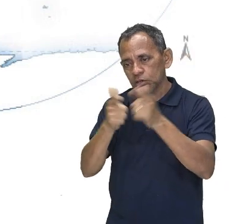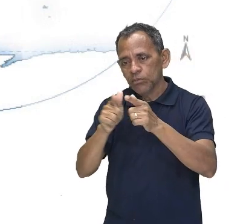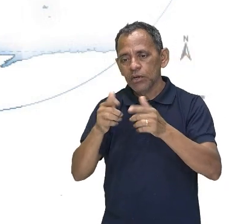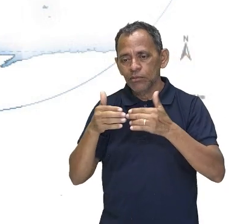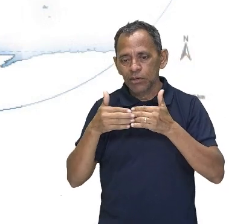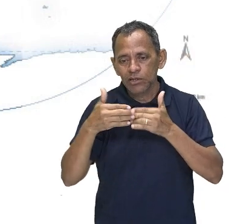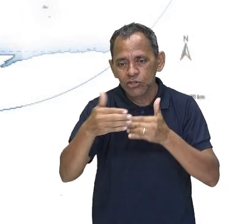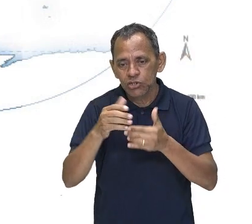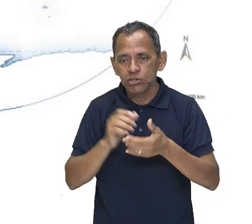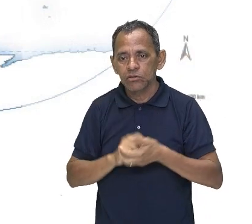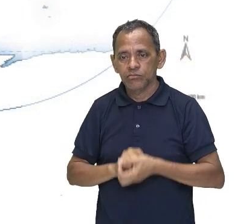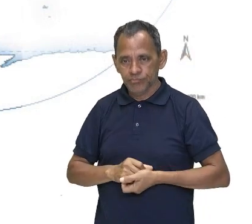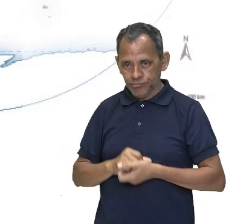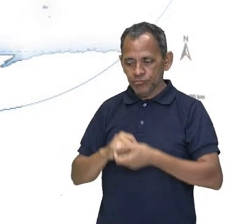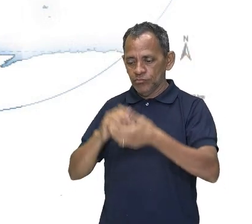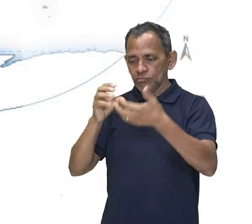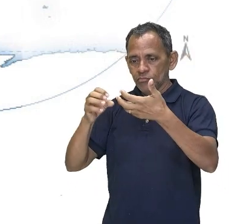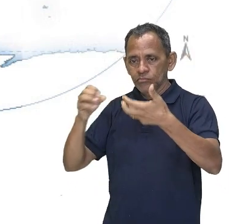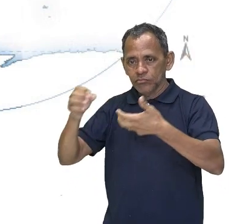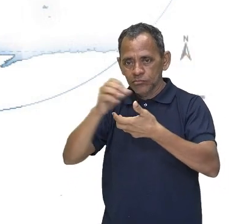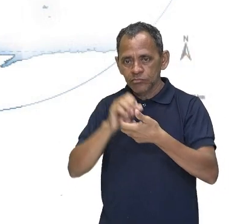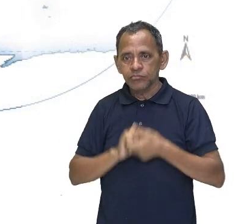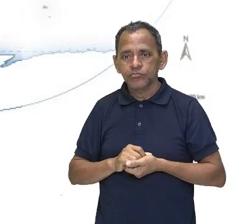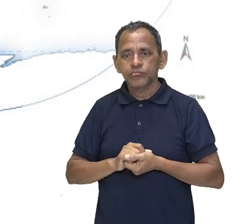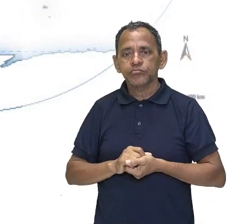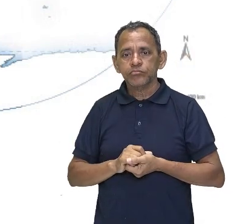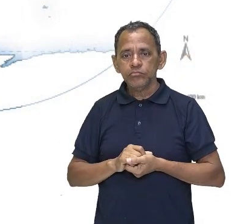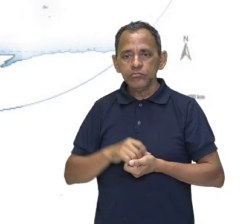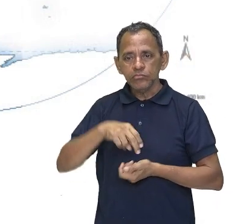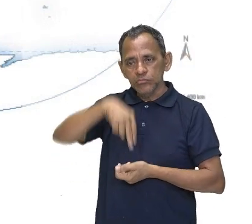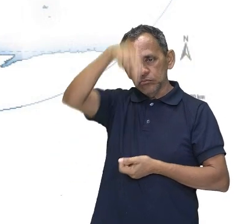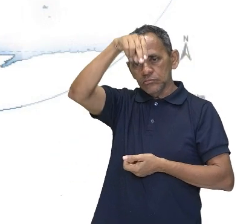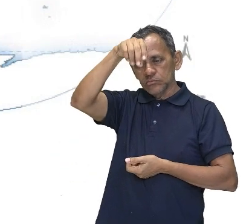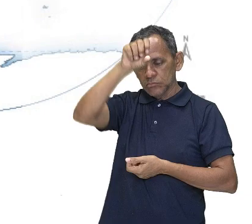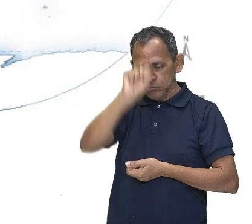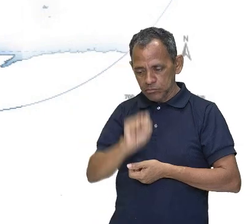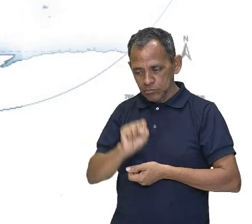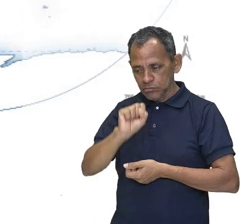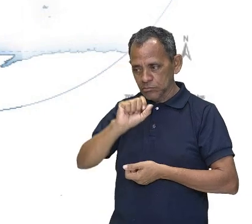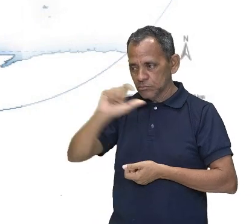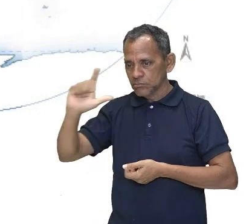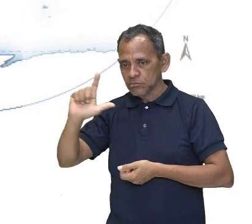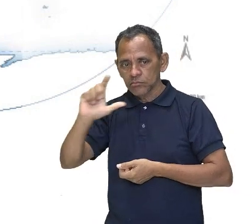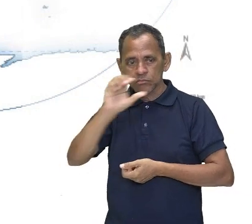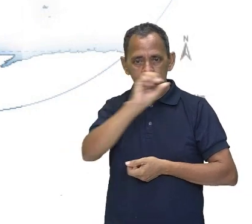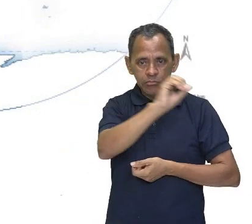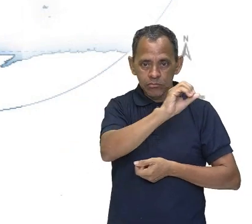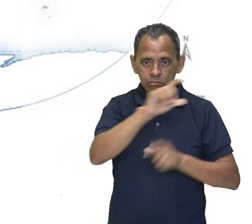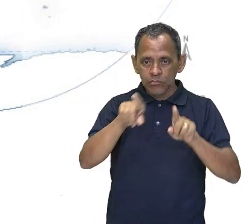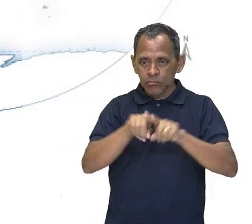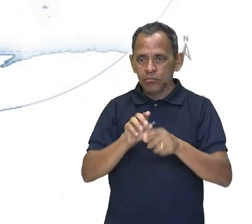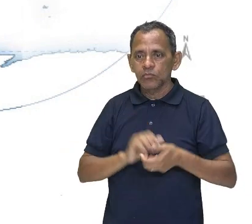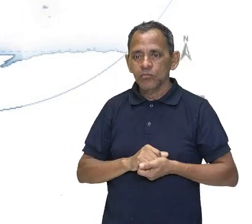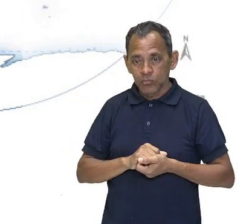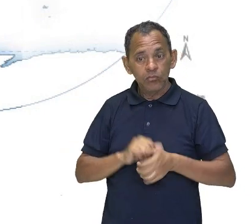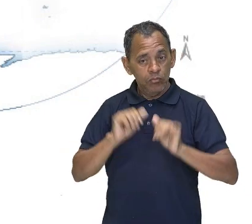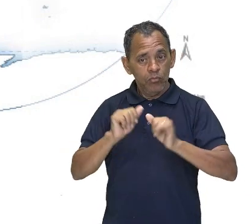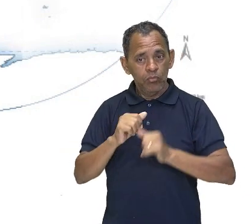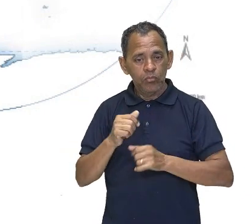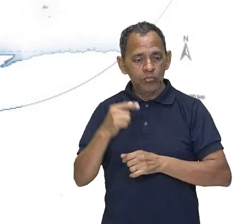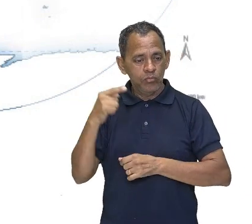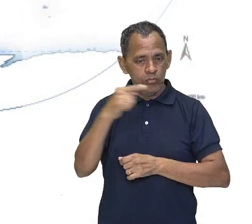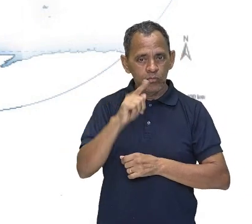pontos cardeais. Ela pode ser representada por uma seta indicando o norte, como aqui no nosso mapa, né? Ou